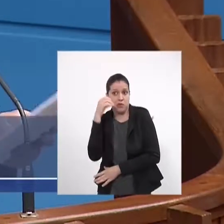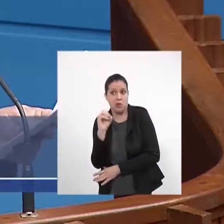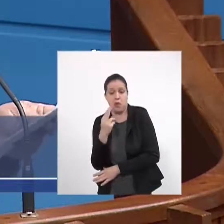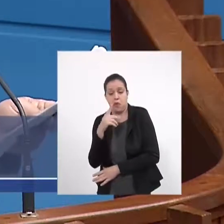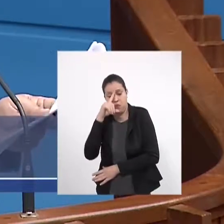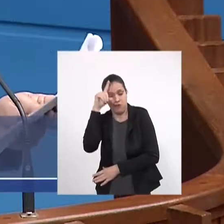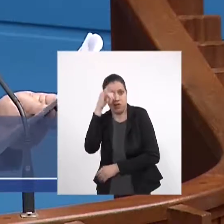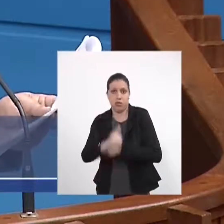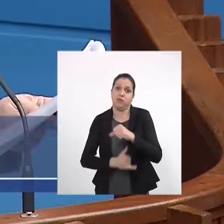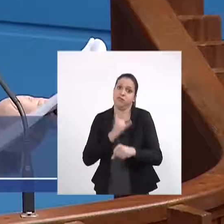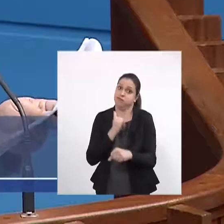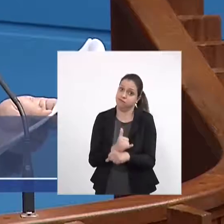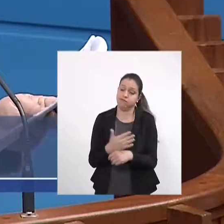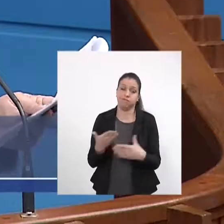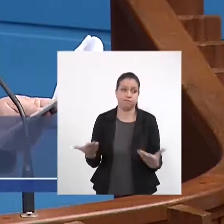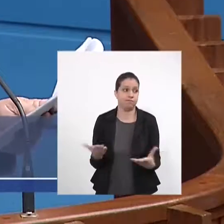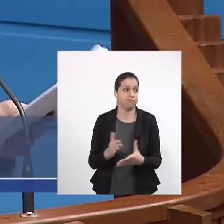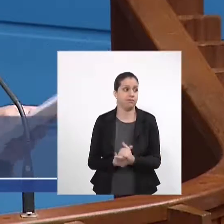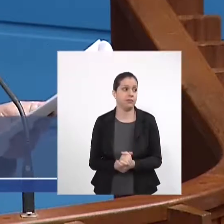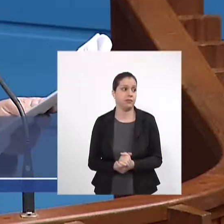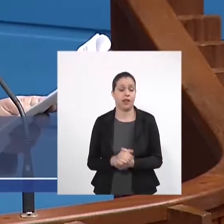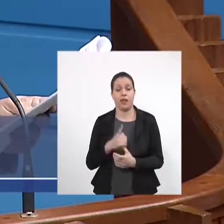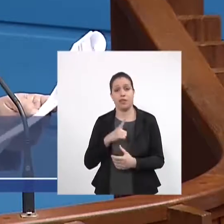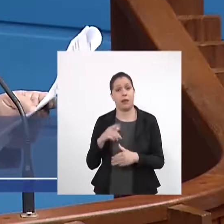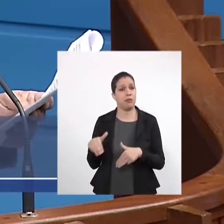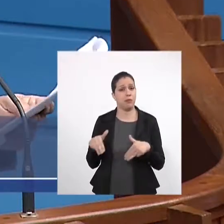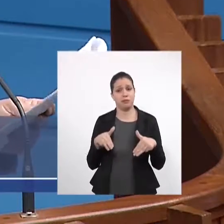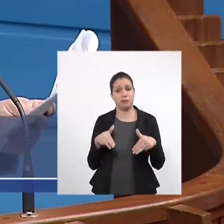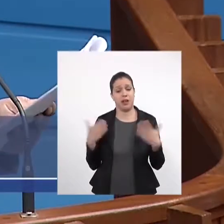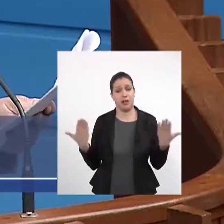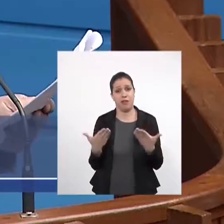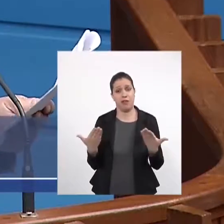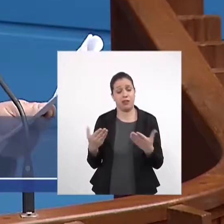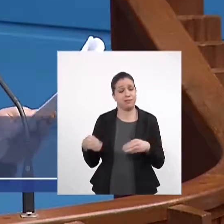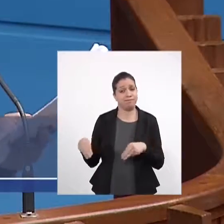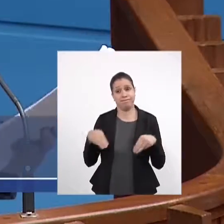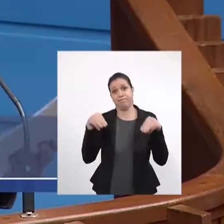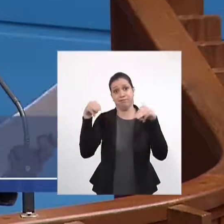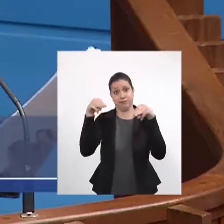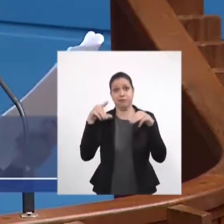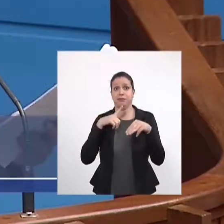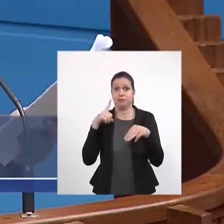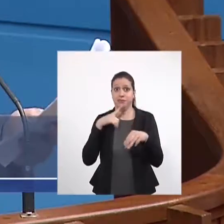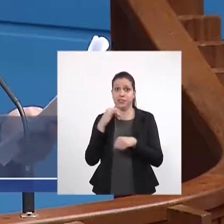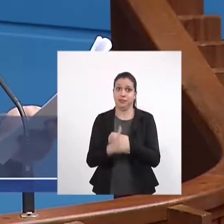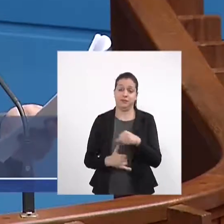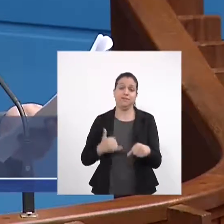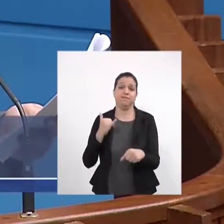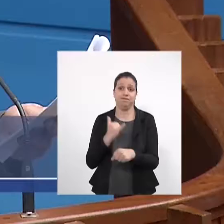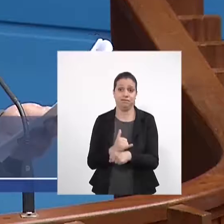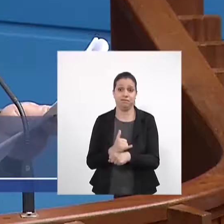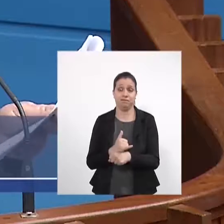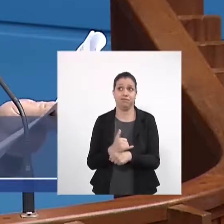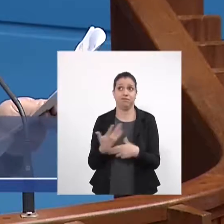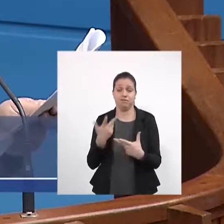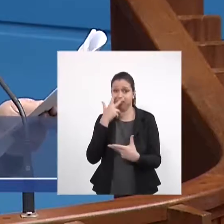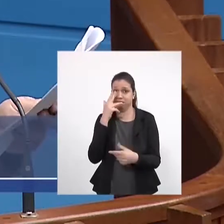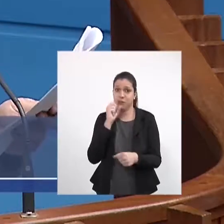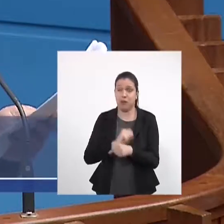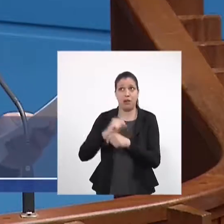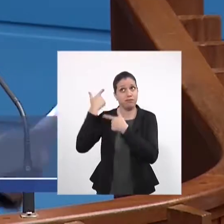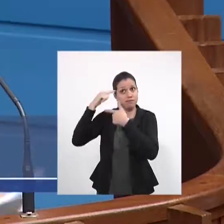da internet, nos tempos modernos que vivemos, esse monstro que assombra as nossas tradições?